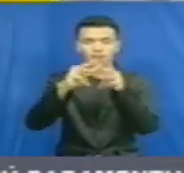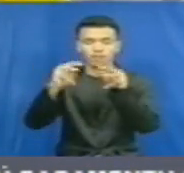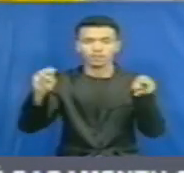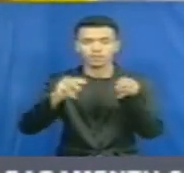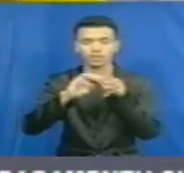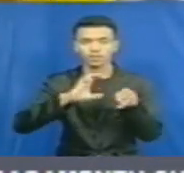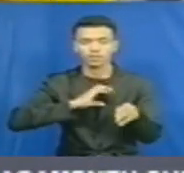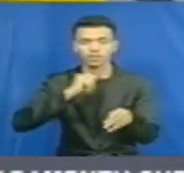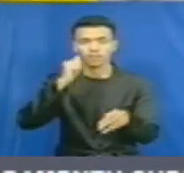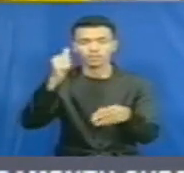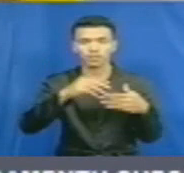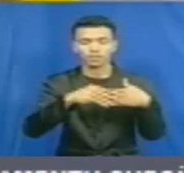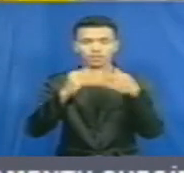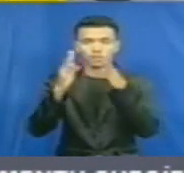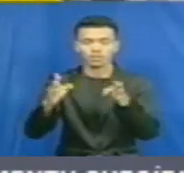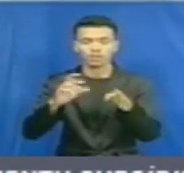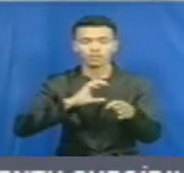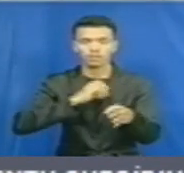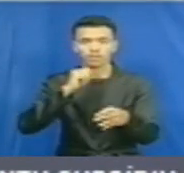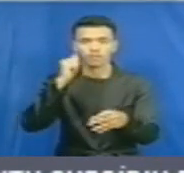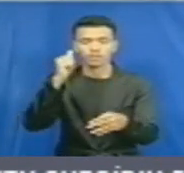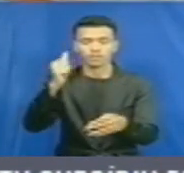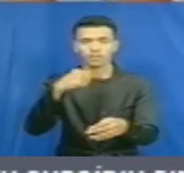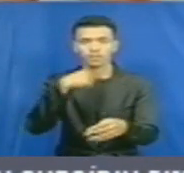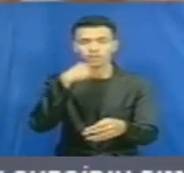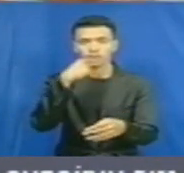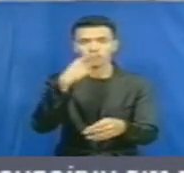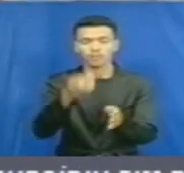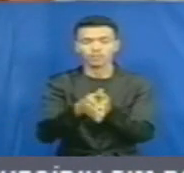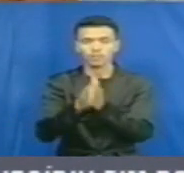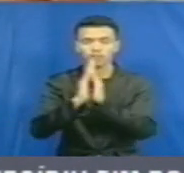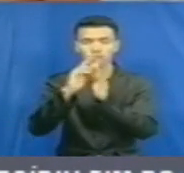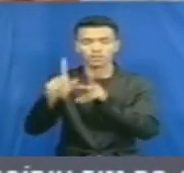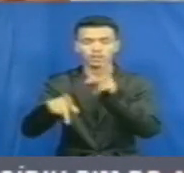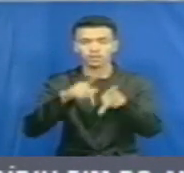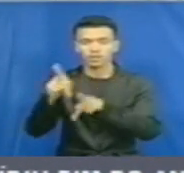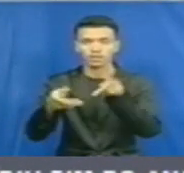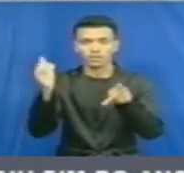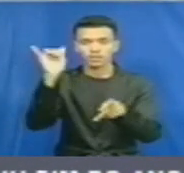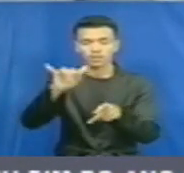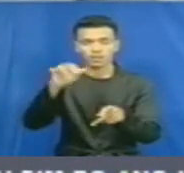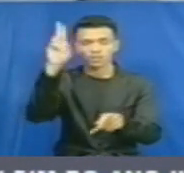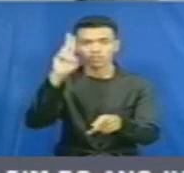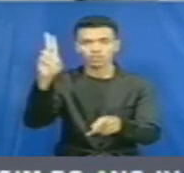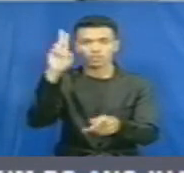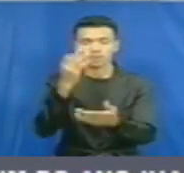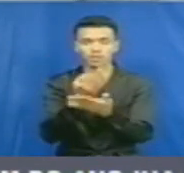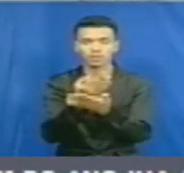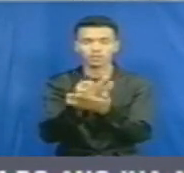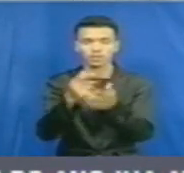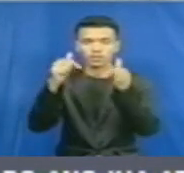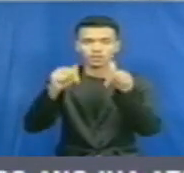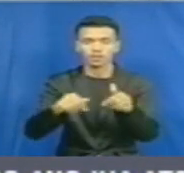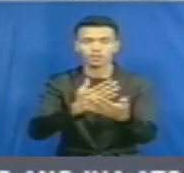Lima. Administrador município Cova Lima Francisco de Andrade hu suba beneficiário sir atu osa usa osan refere hu